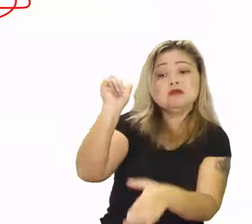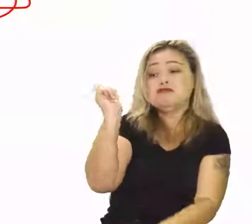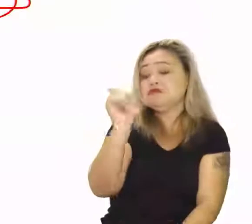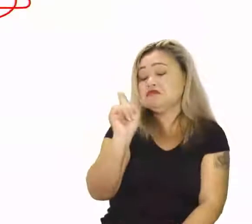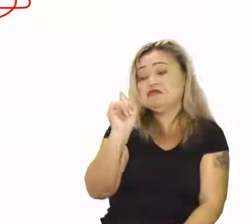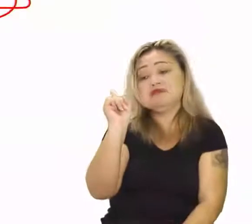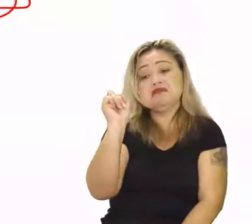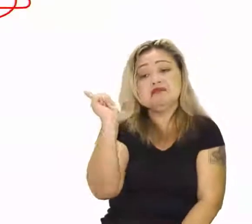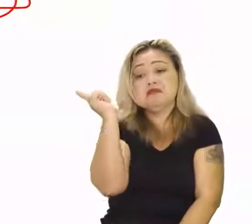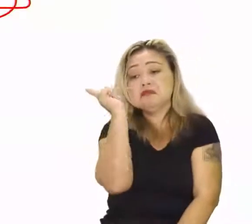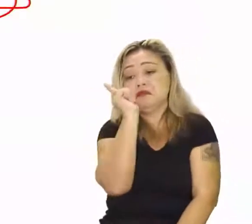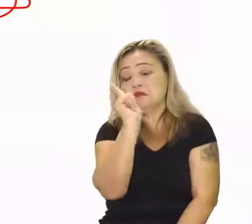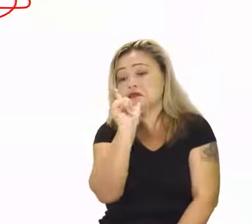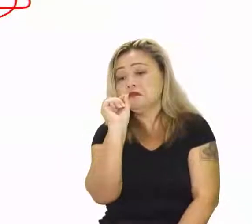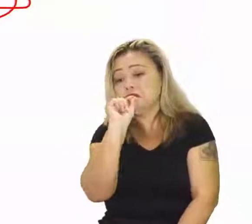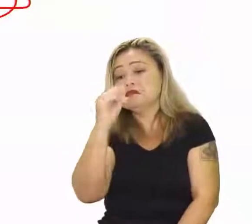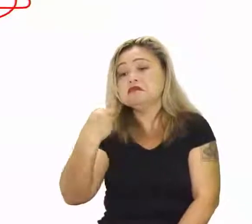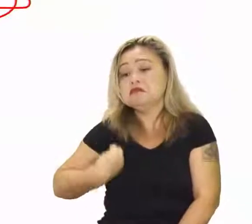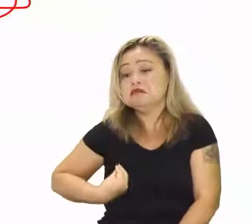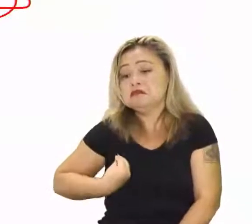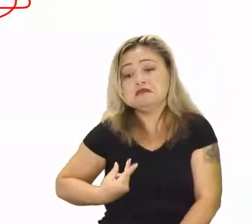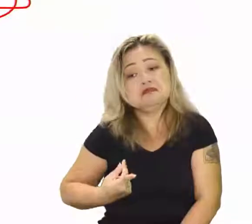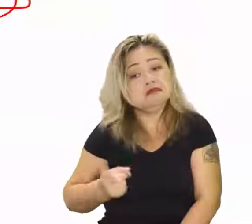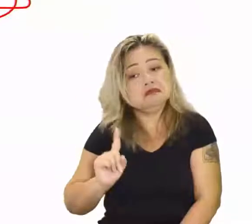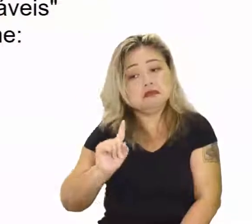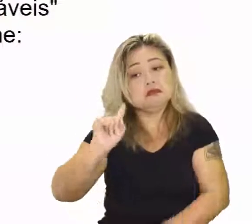sobreviver após a Segunda Guerra Mundial.